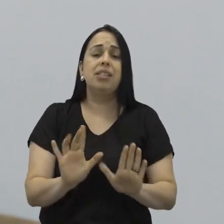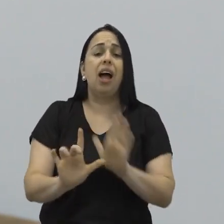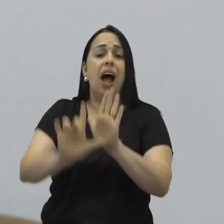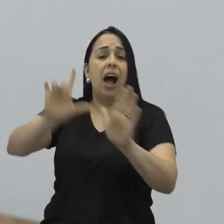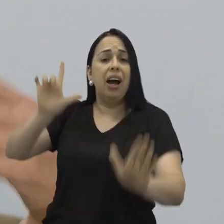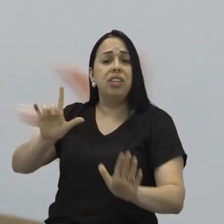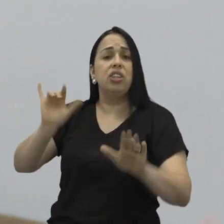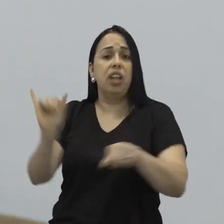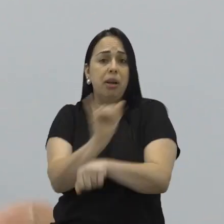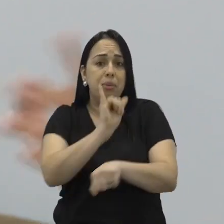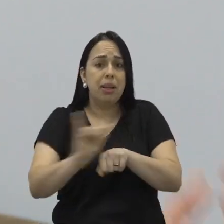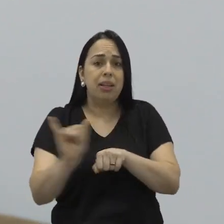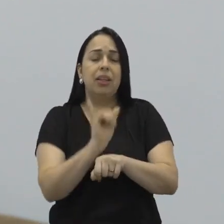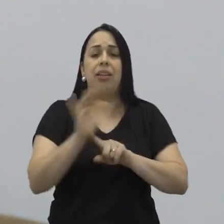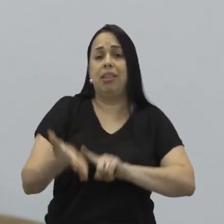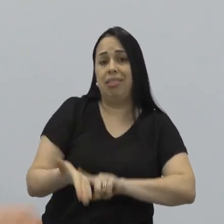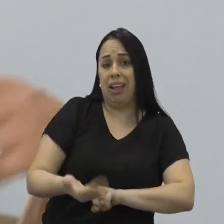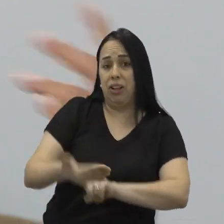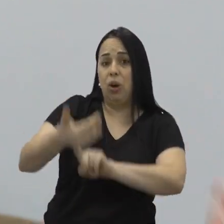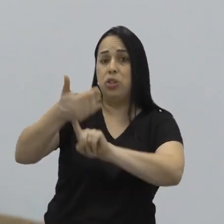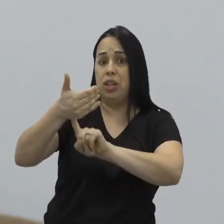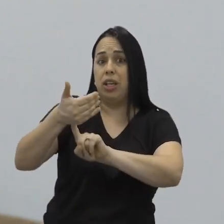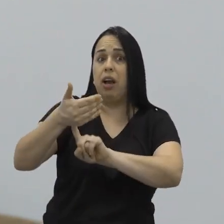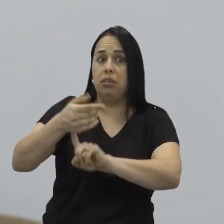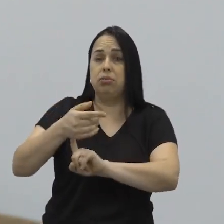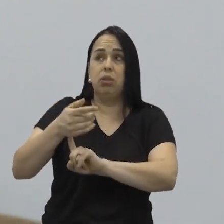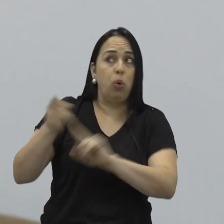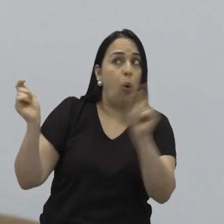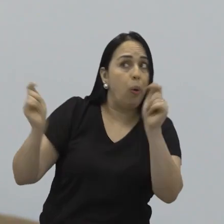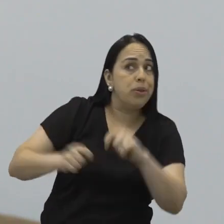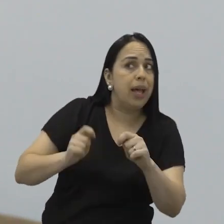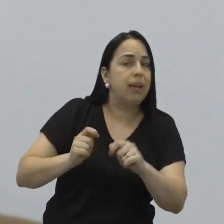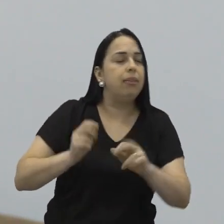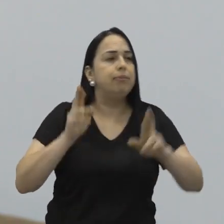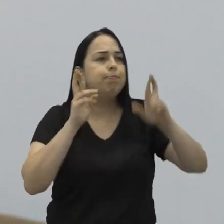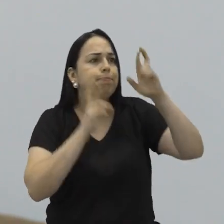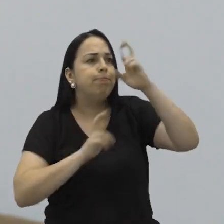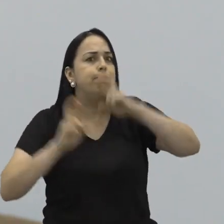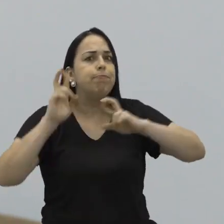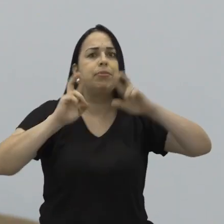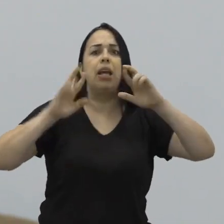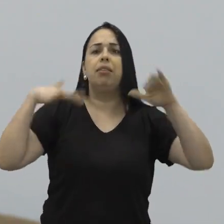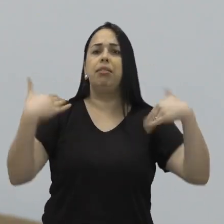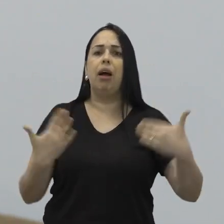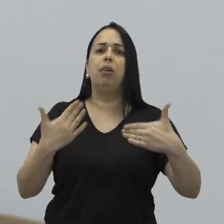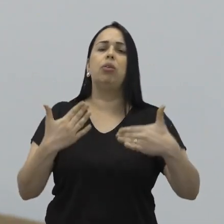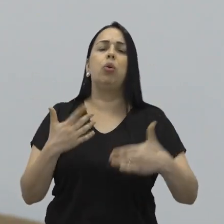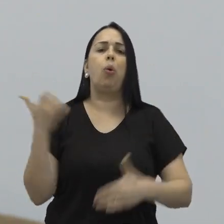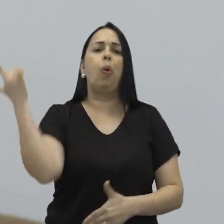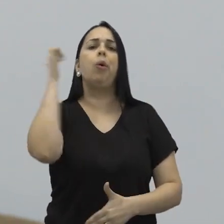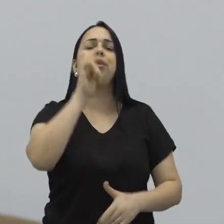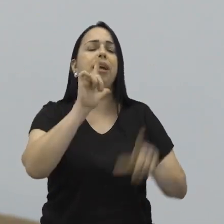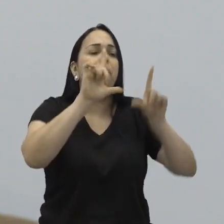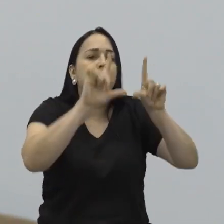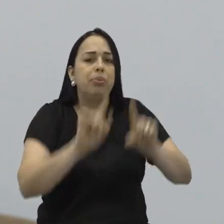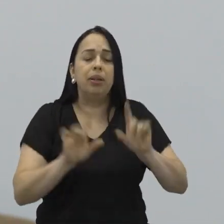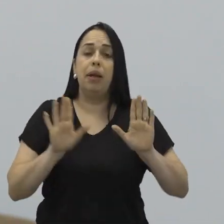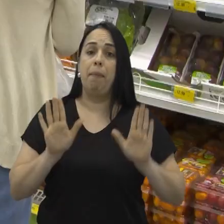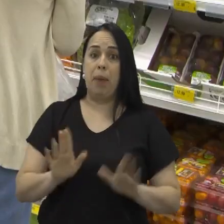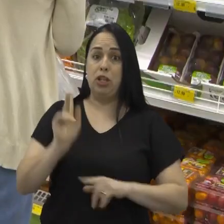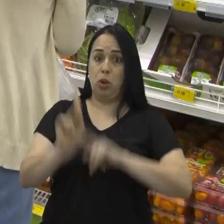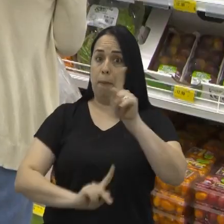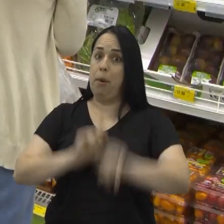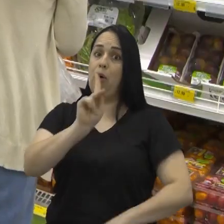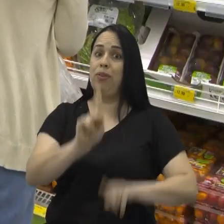e pode ter, através da tecnologia, né, algo que se faça lá atrás, a gente consegue diminuir esse